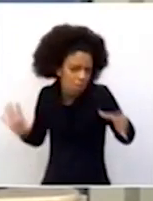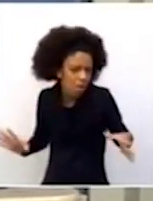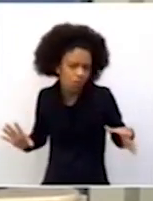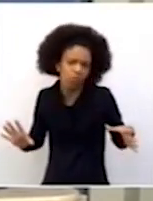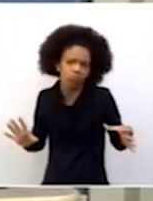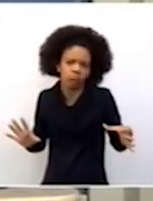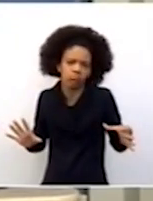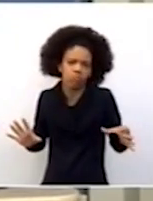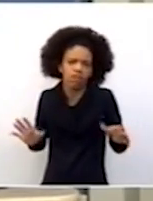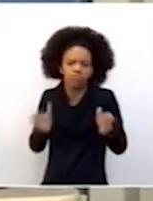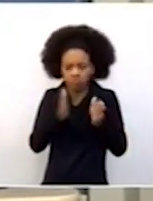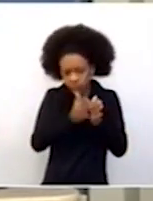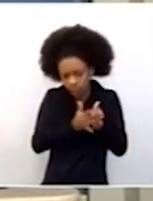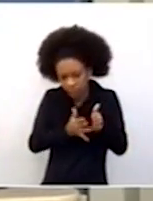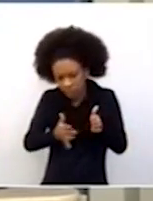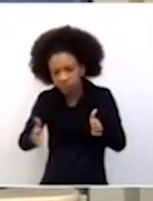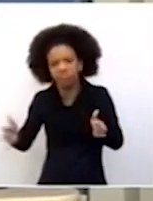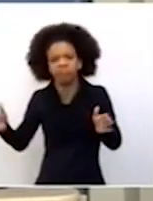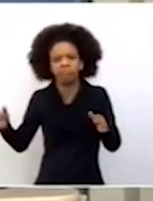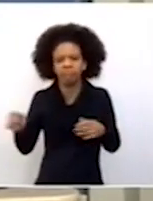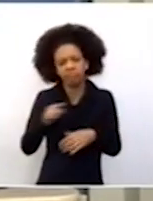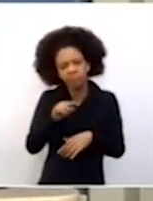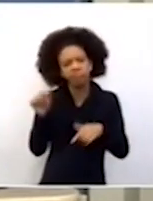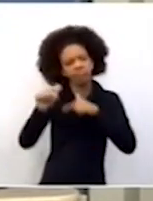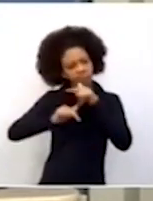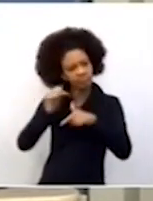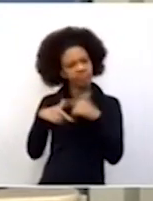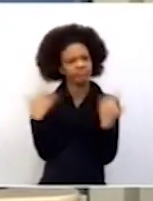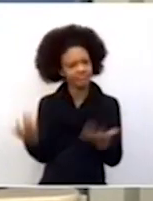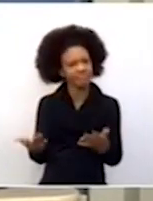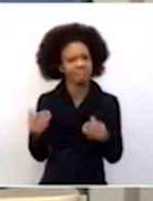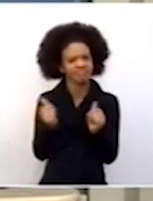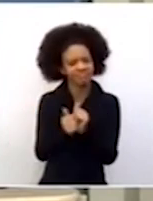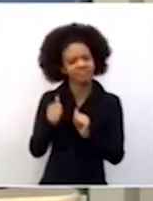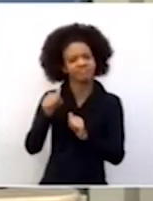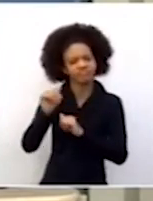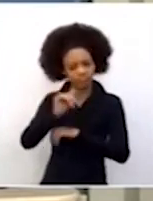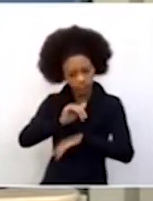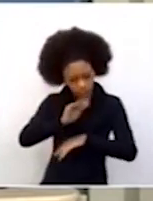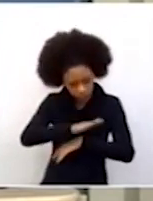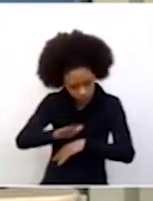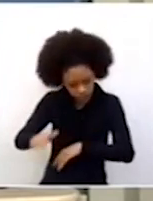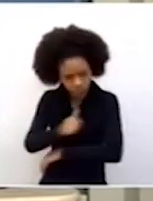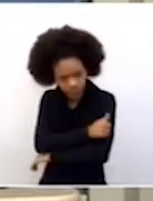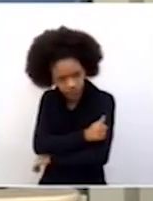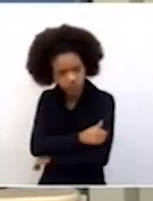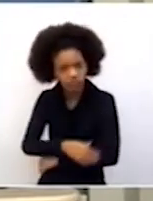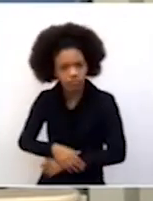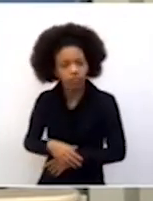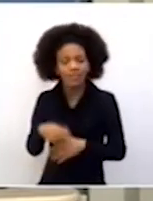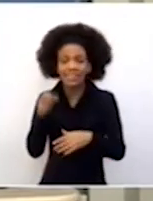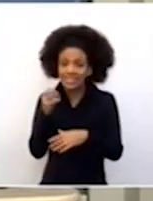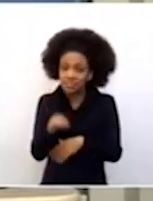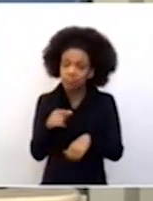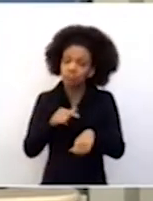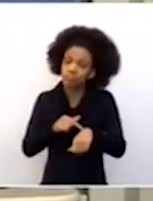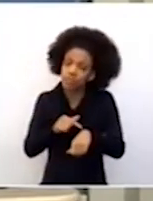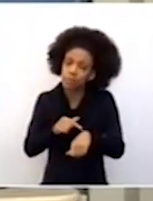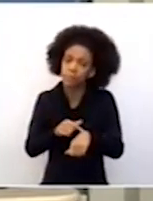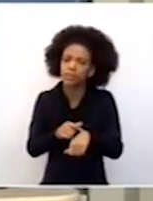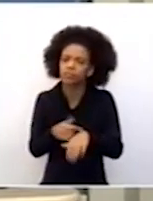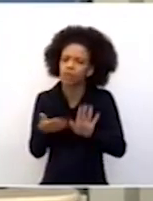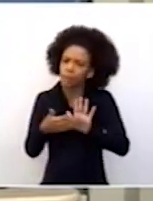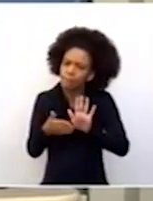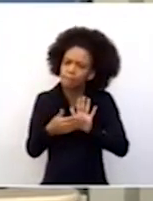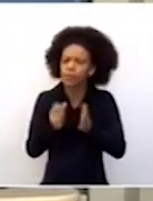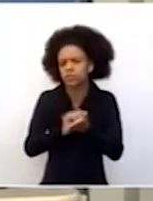né? Dá sequência no seu trabalho junto com os seus alunos, né? E assim, e se houver esse momento, né, de propor